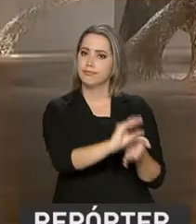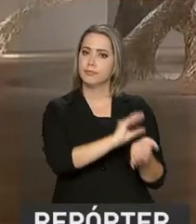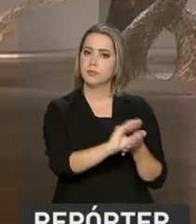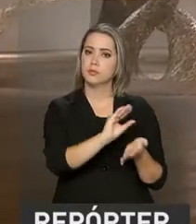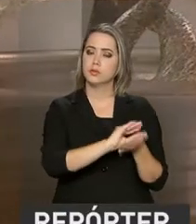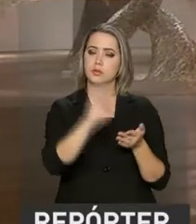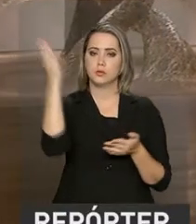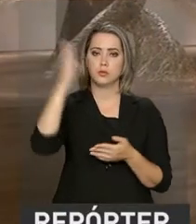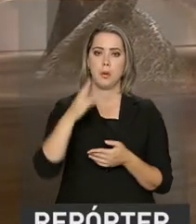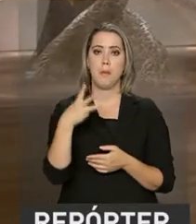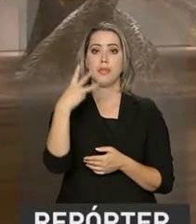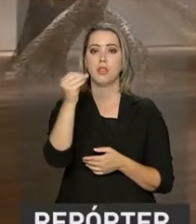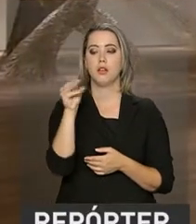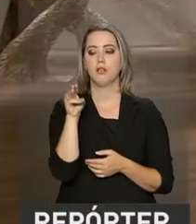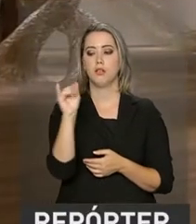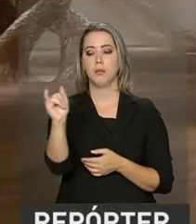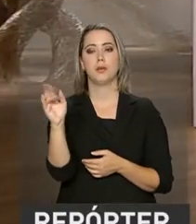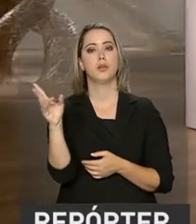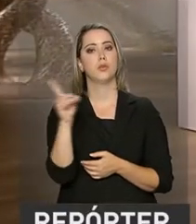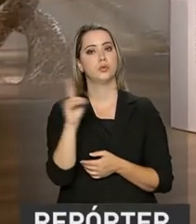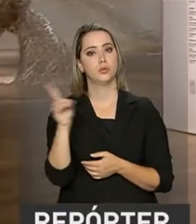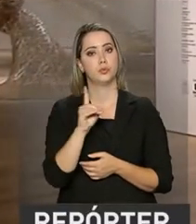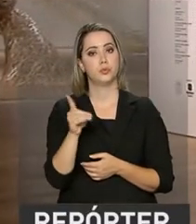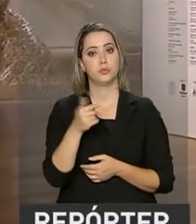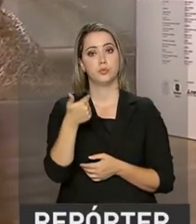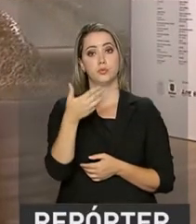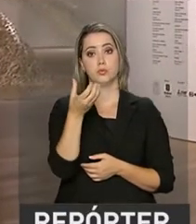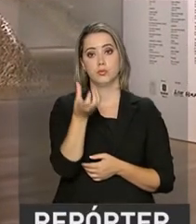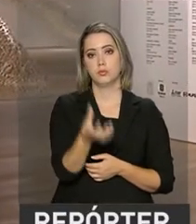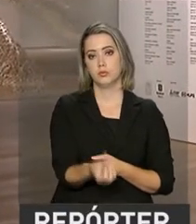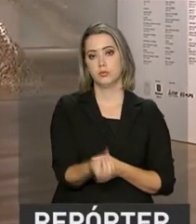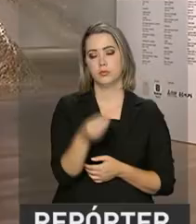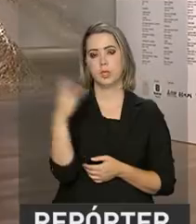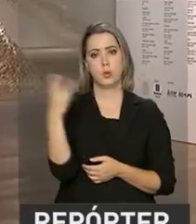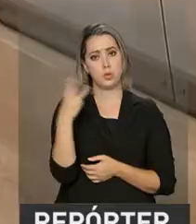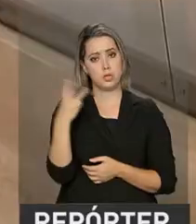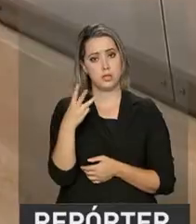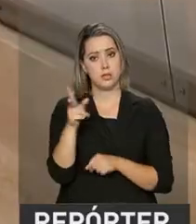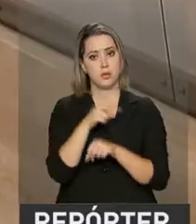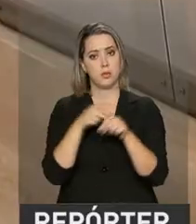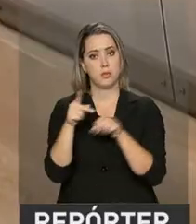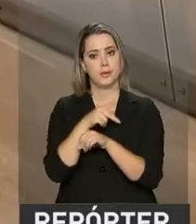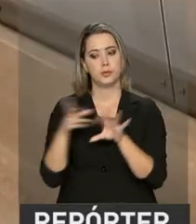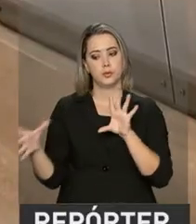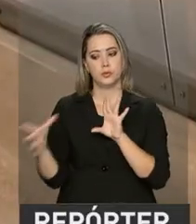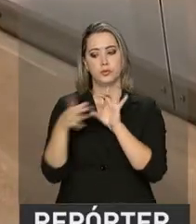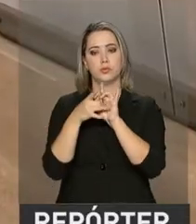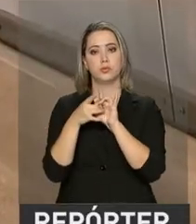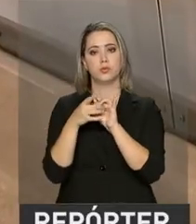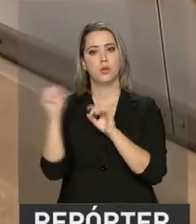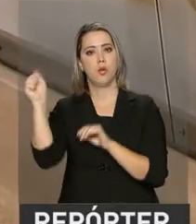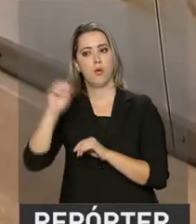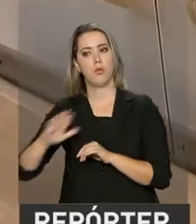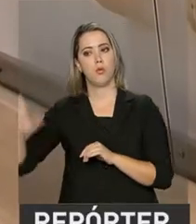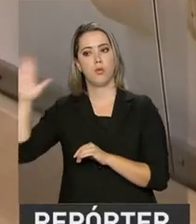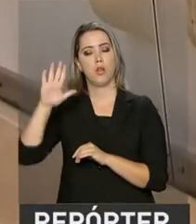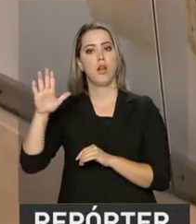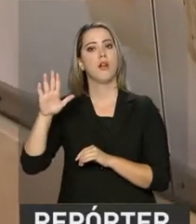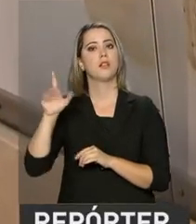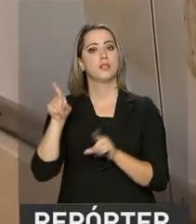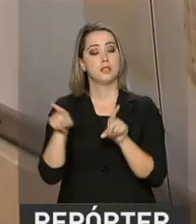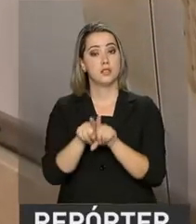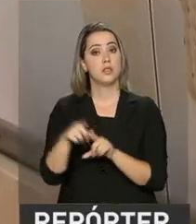30 bilhões de dólares em 2016 o país foi o terceiro principal parceiro comercial do brasil na ásia e o sétimo do mundo